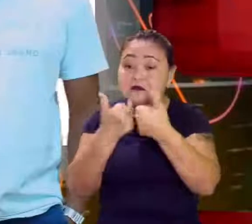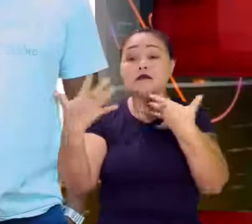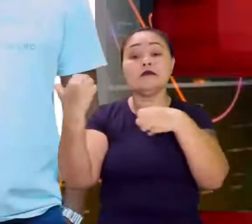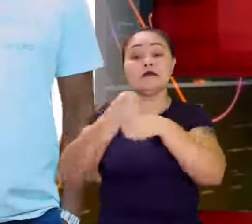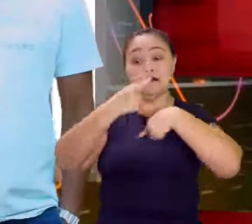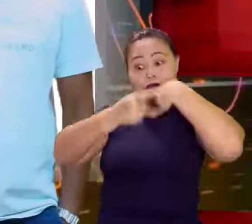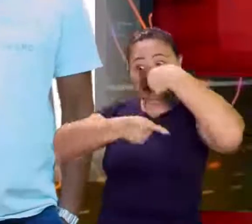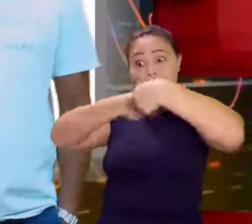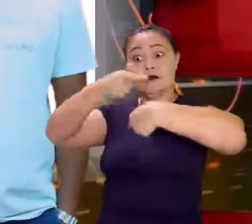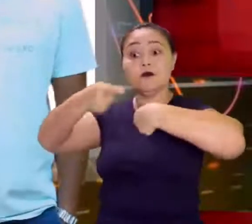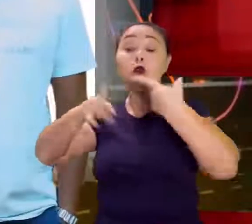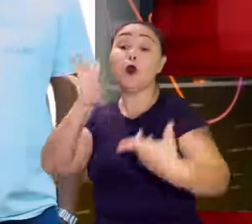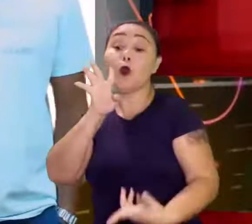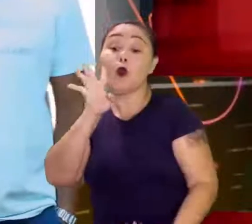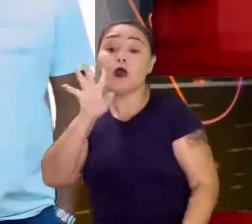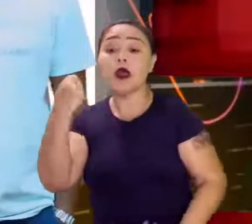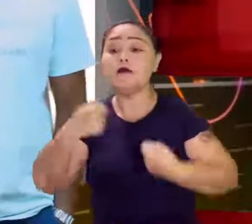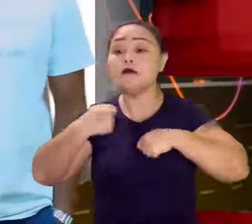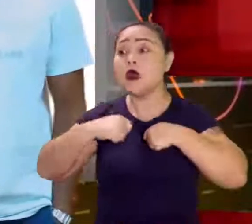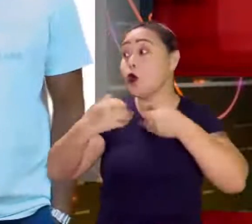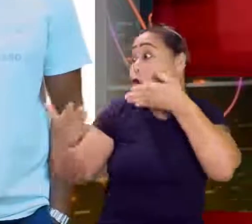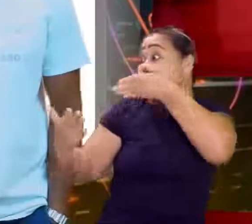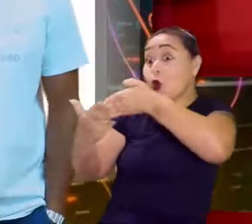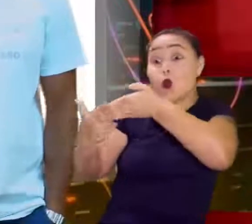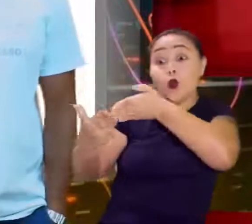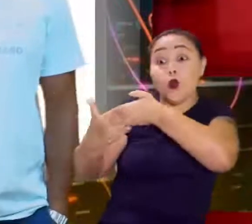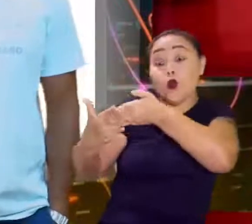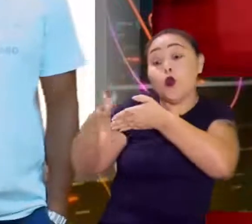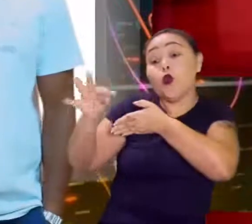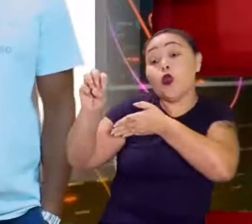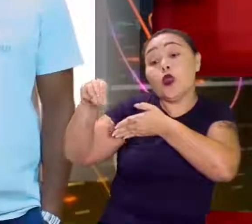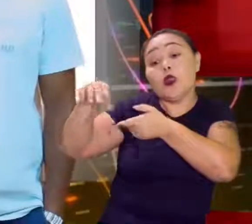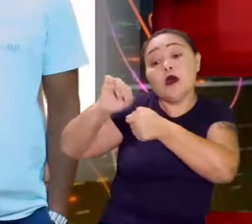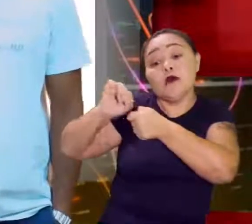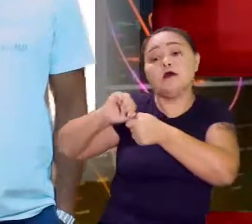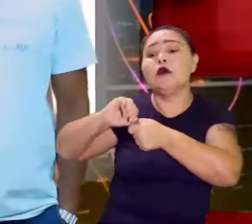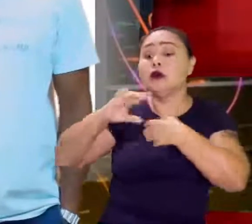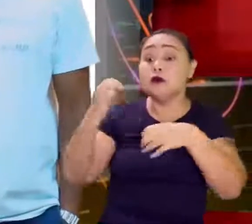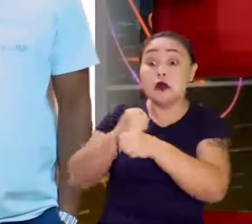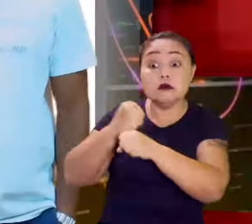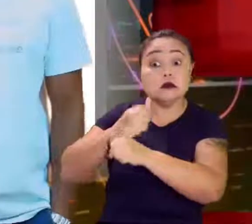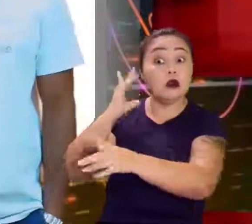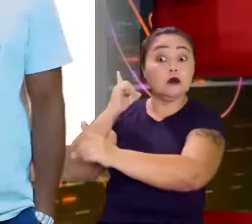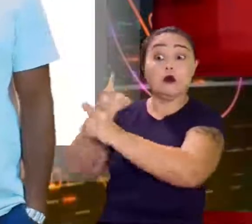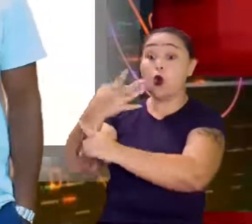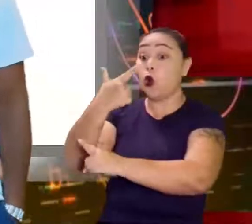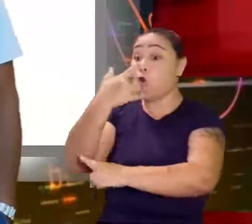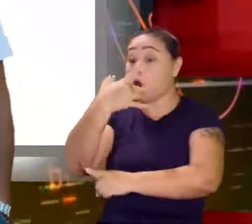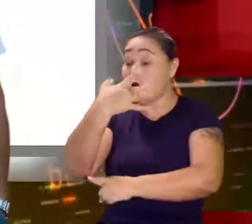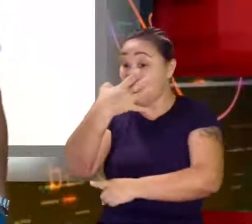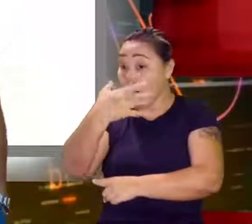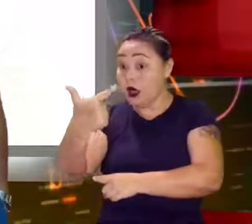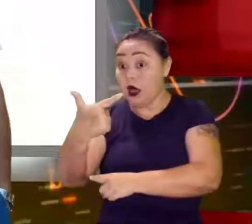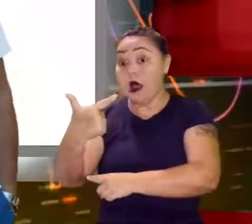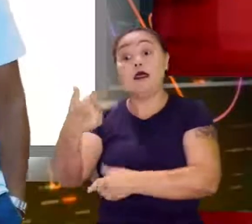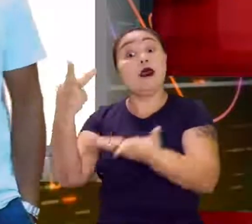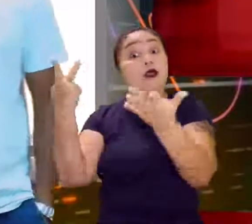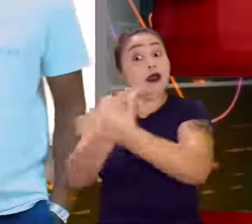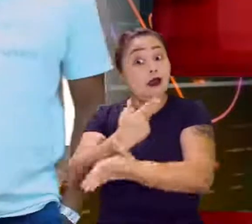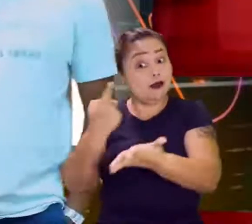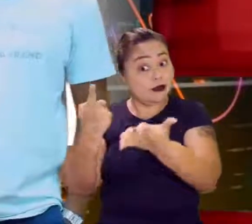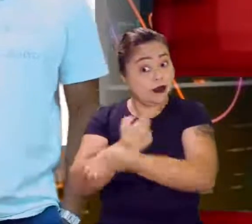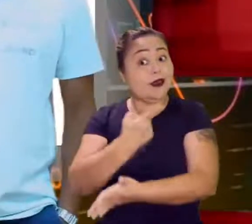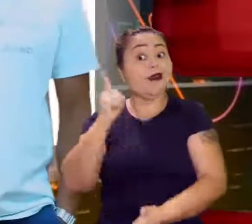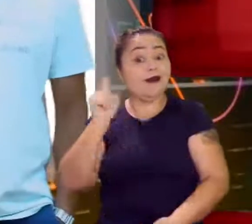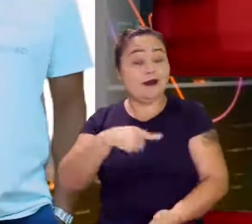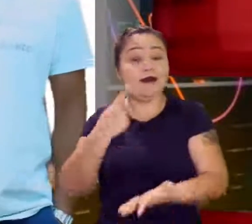da sequência. Só que o legal é que você precisa chegar naquele último termo. Isso. Se você somou e não chegou no chegou, tá 42, algo de errado não está